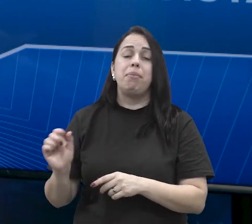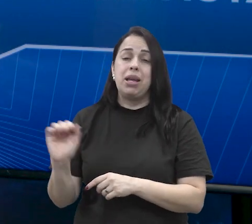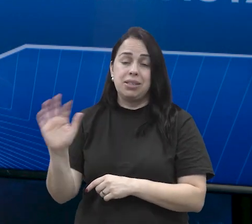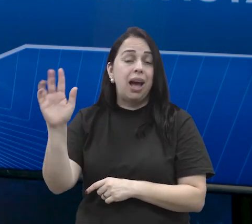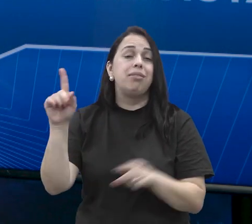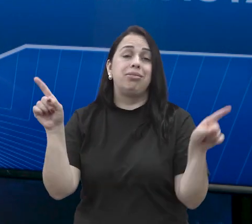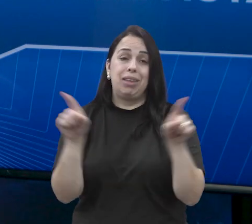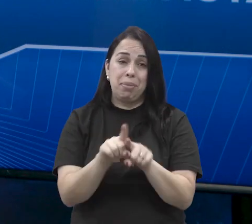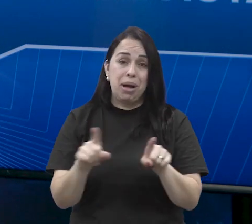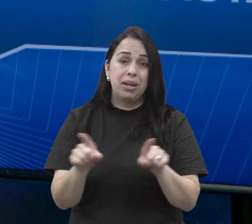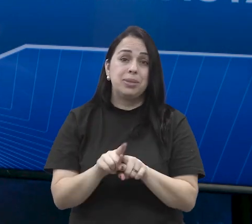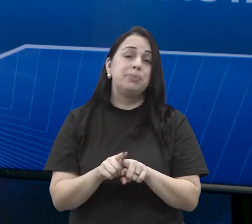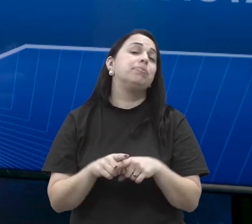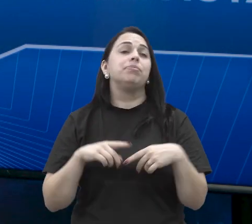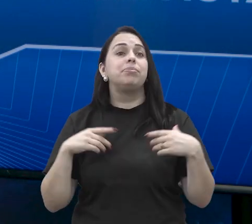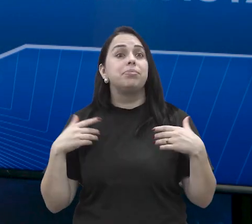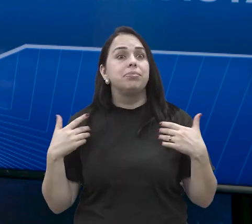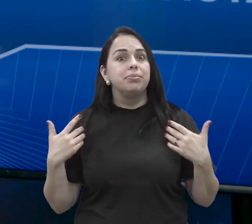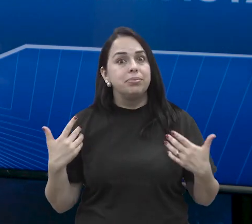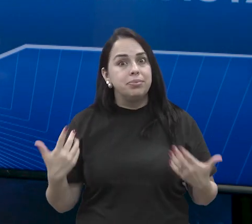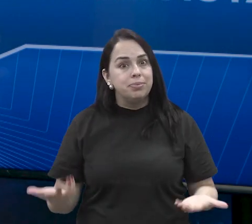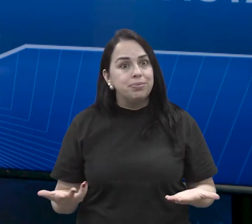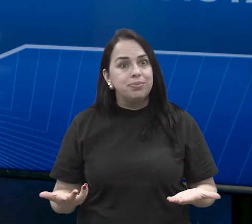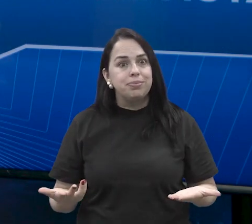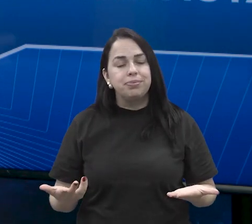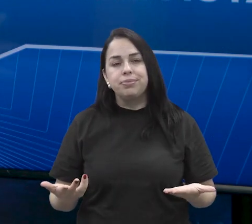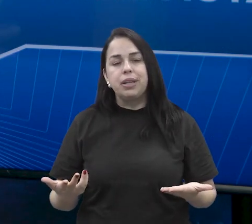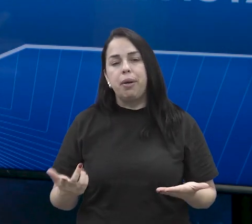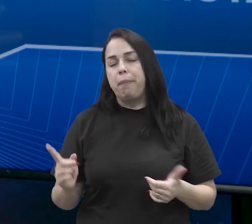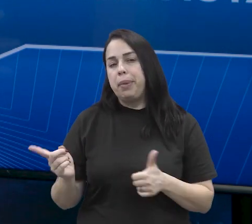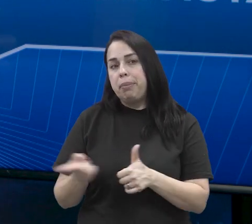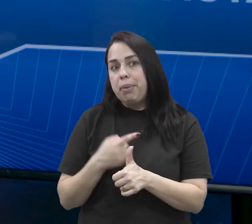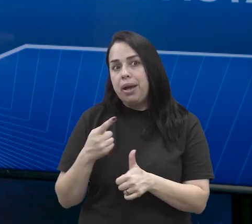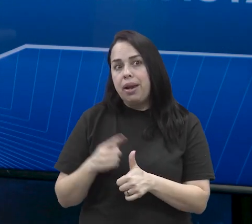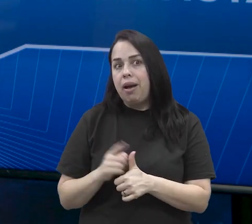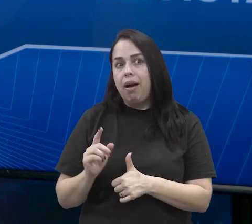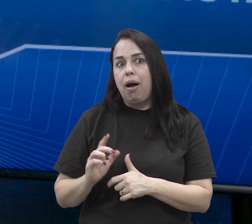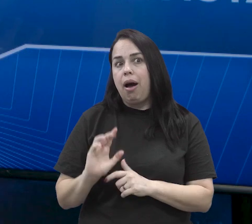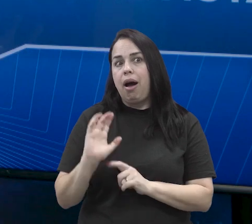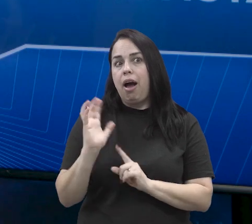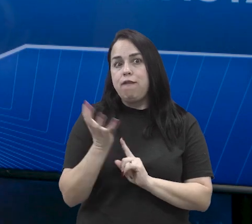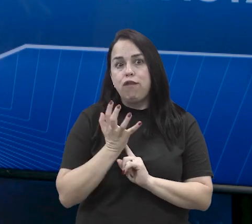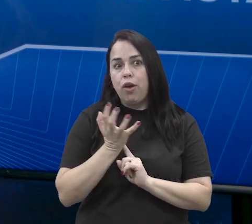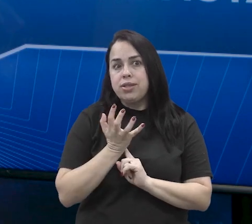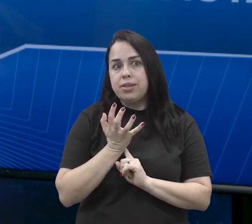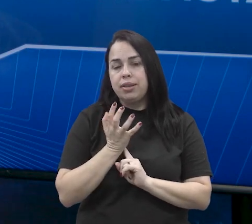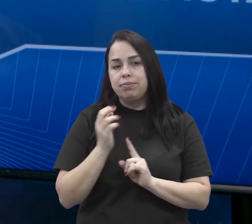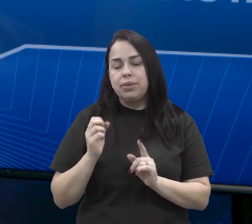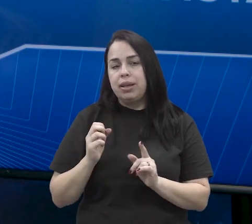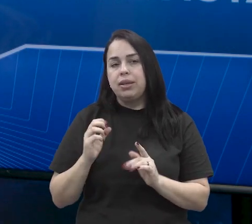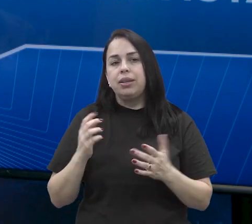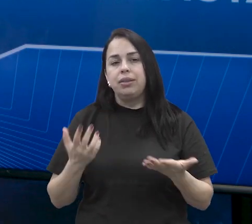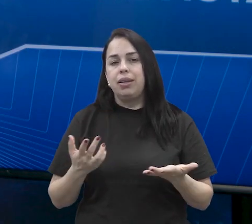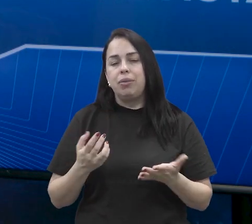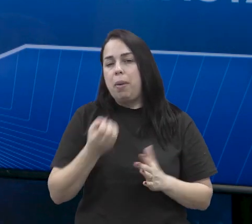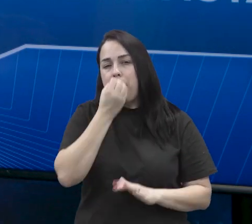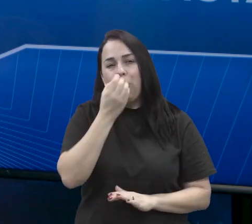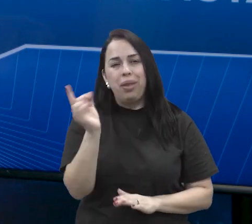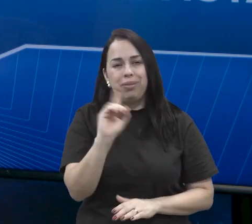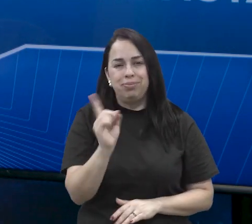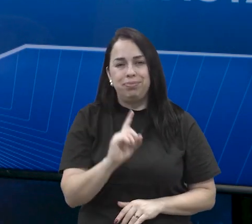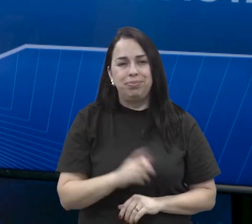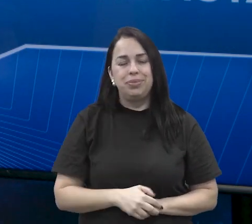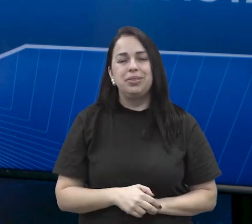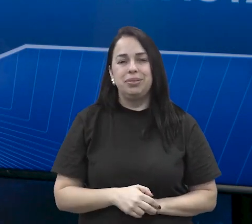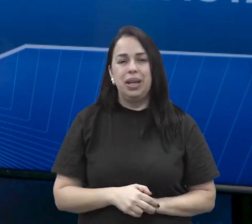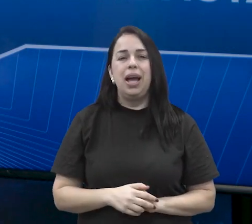vou ter menos produto no mercado interno. Então, o primeiro impacto, infelizmente, nesse primeiro momento, não é